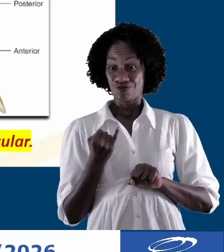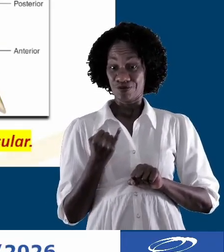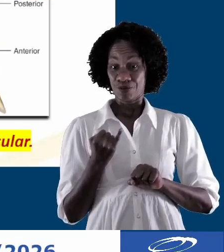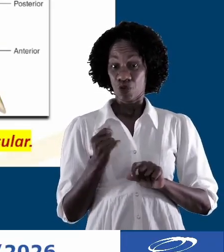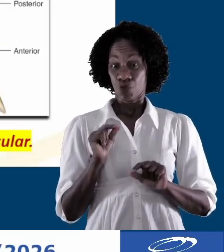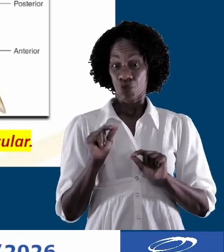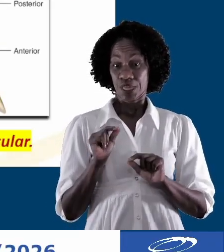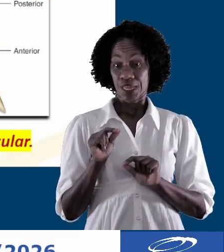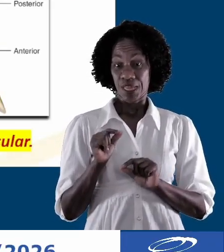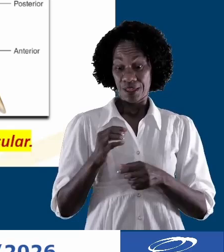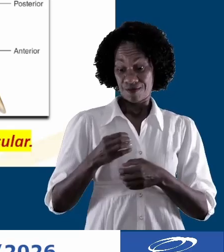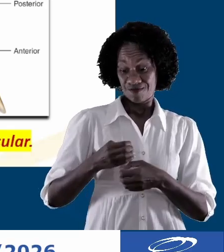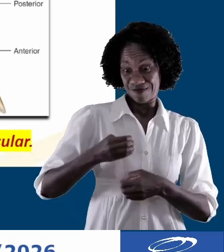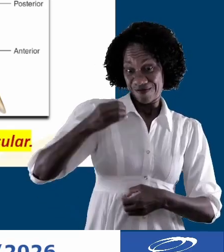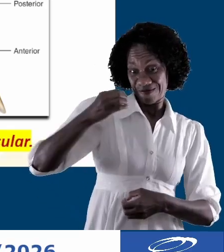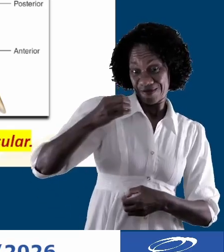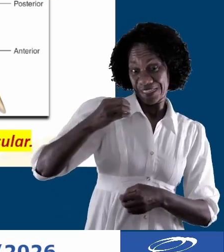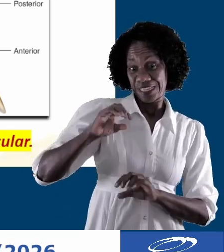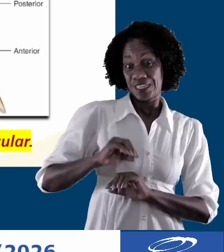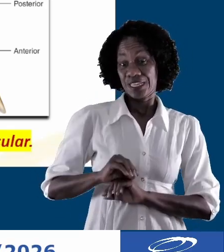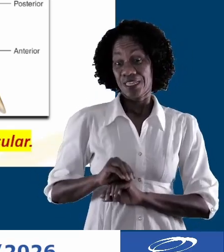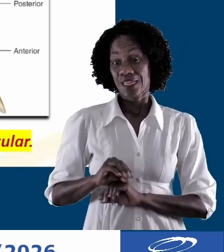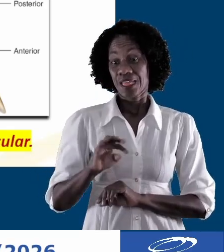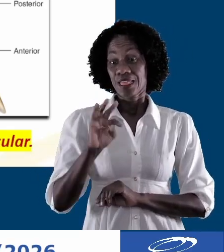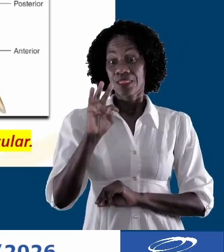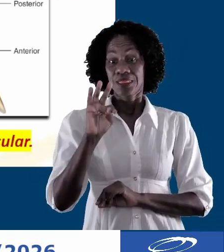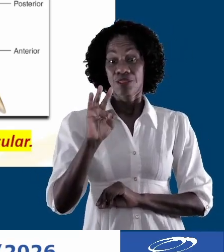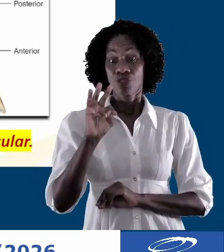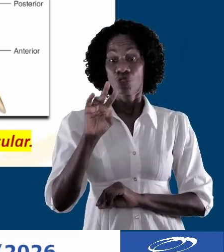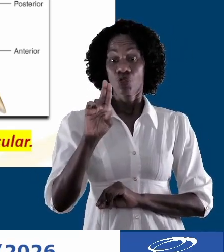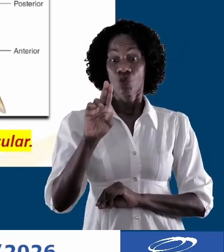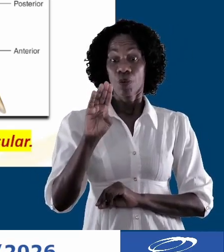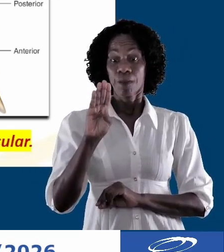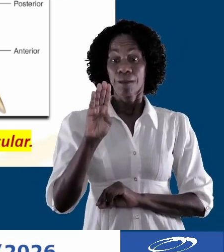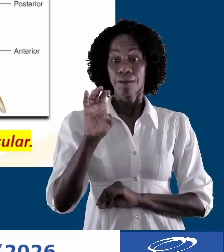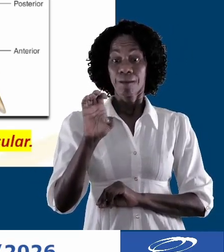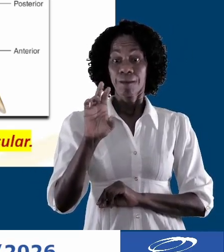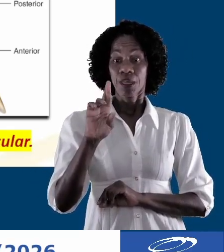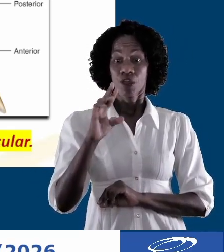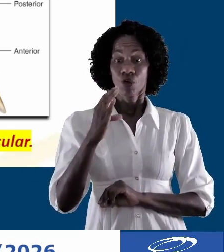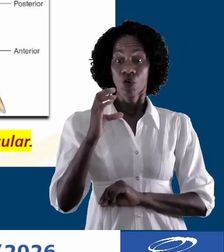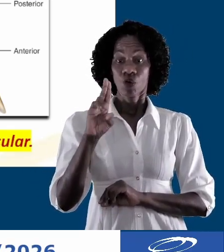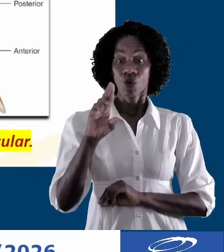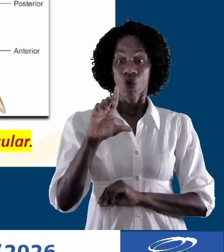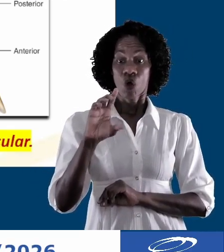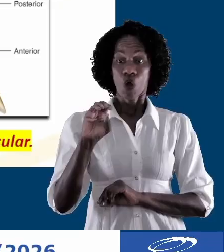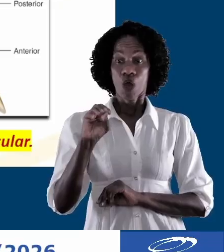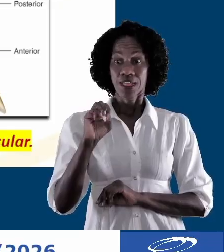vertebral, o padrão mais comum é o padrão paradiscal. Ao lado, você olhando a coluna de frente, ao lado de